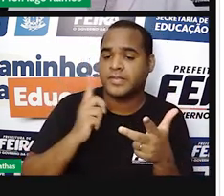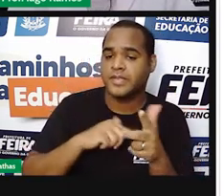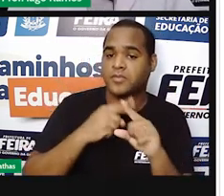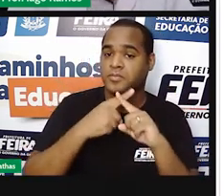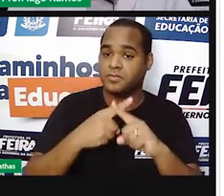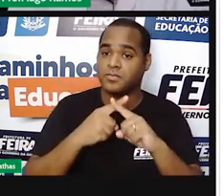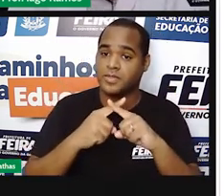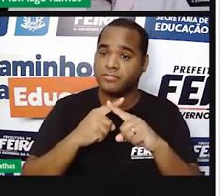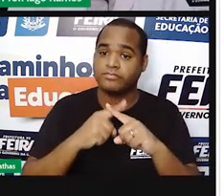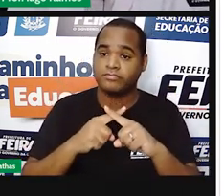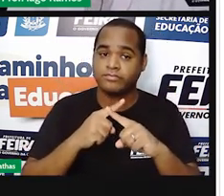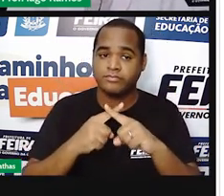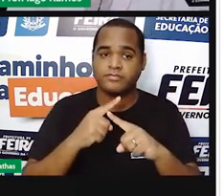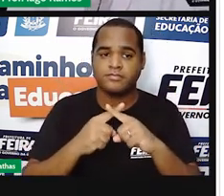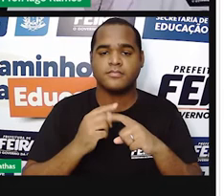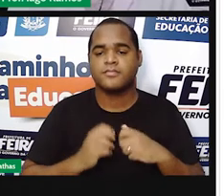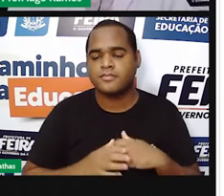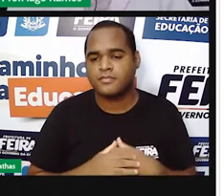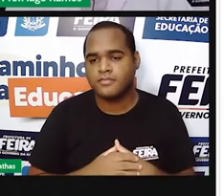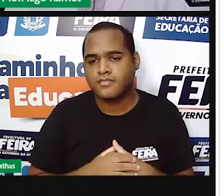uma multiplicação